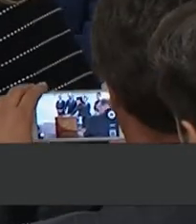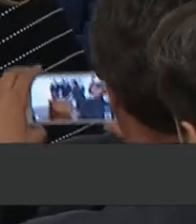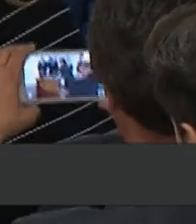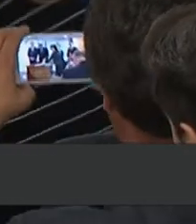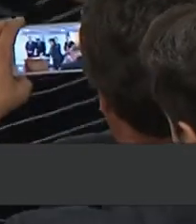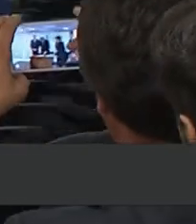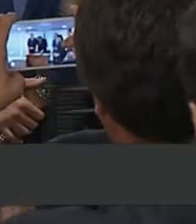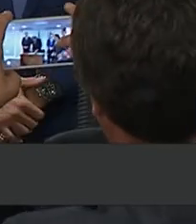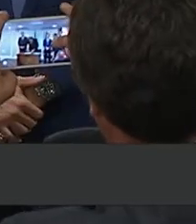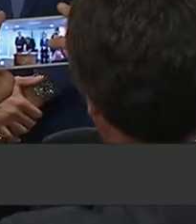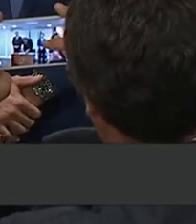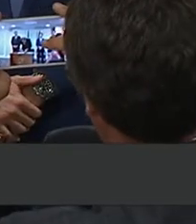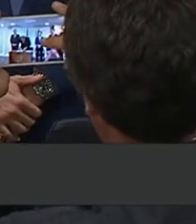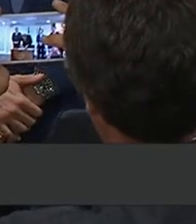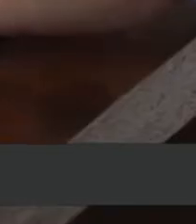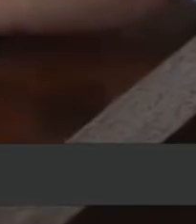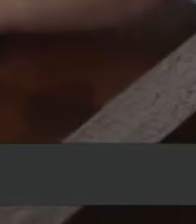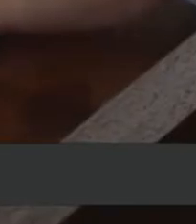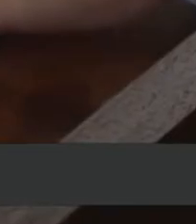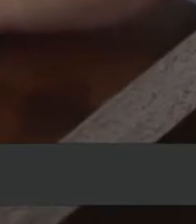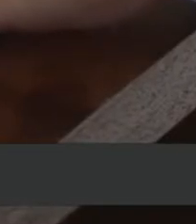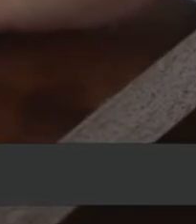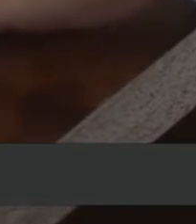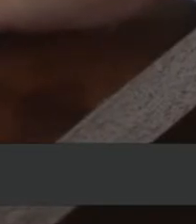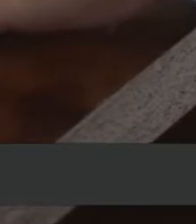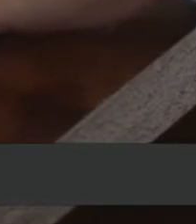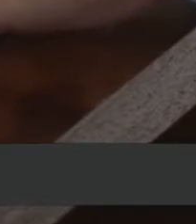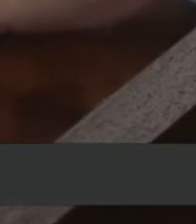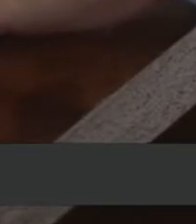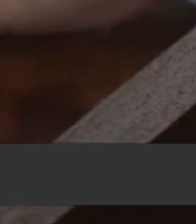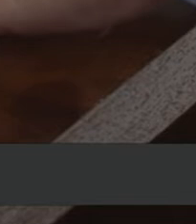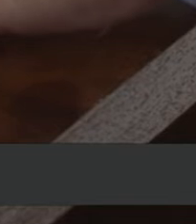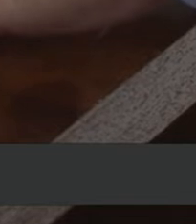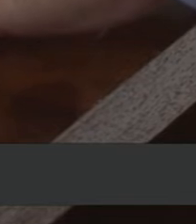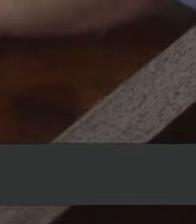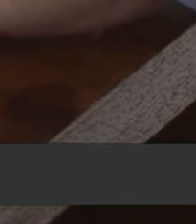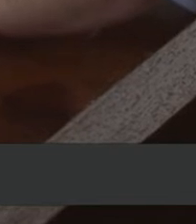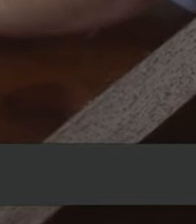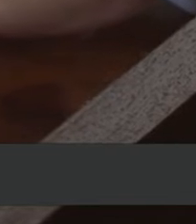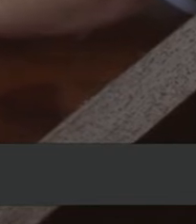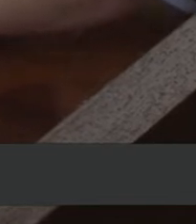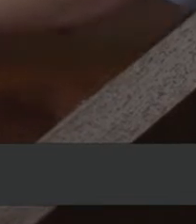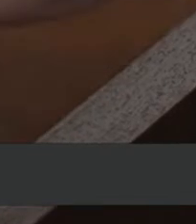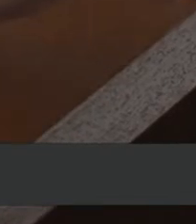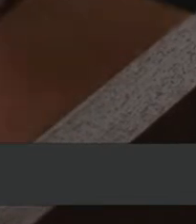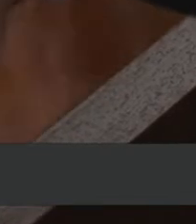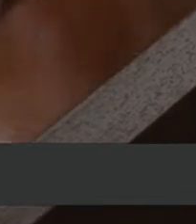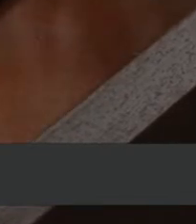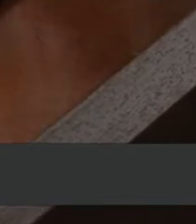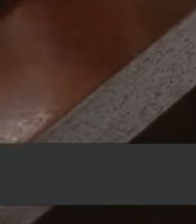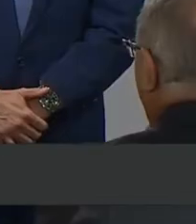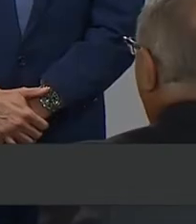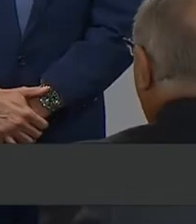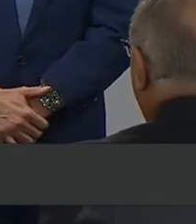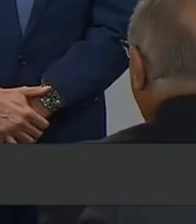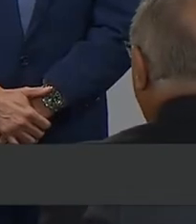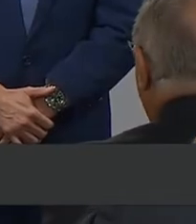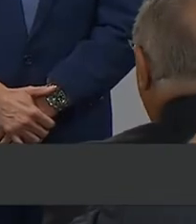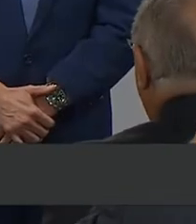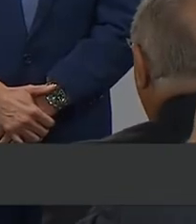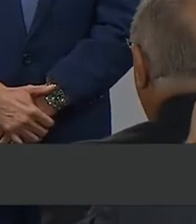pessoas com deficiência percentual de cargos e de empregos públicos ofertados em concursos públicos e em